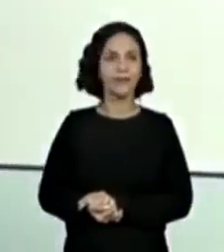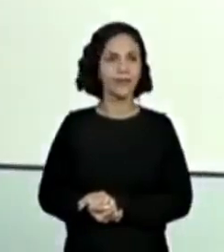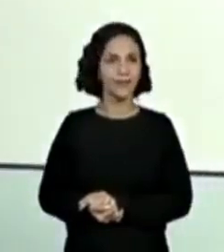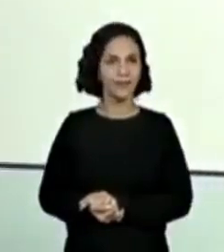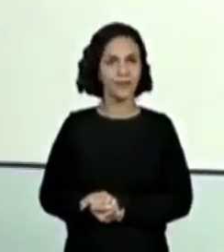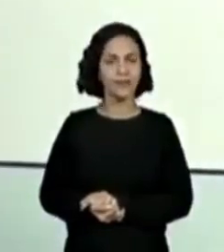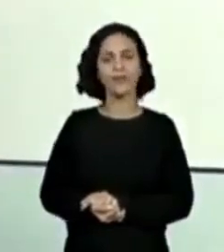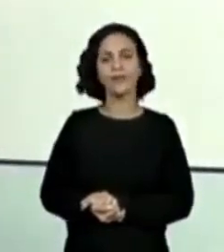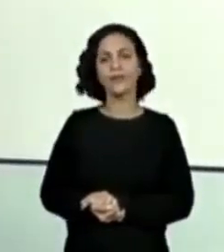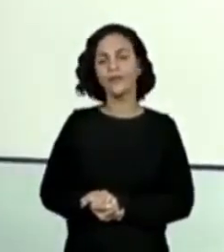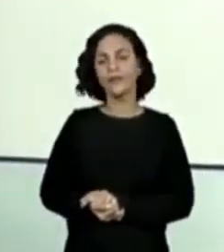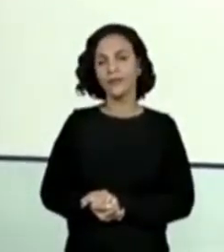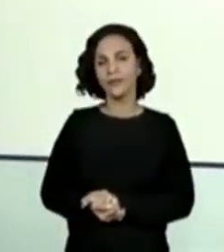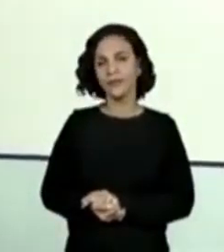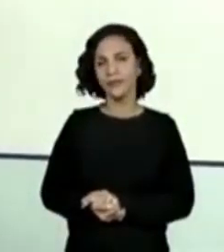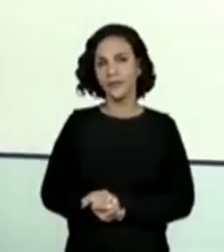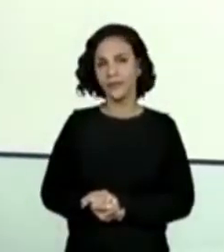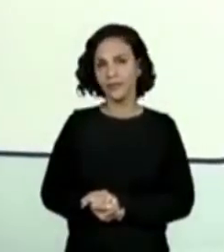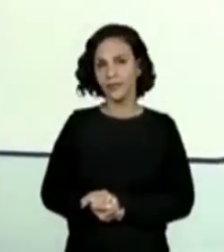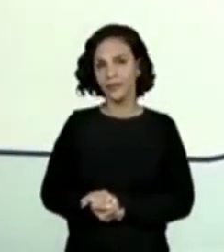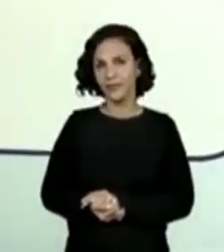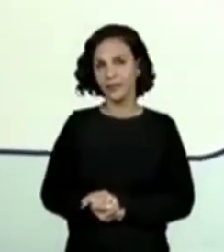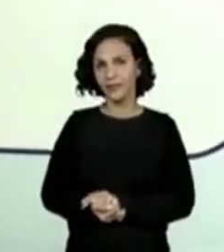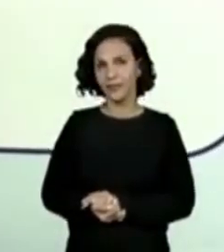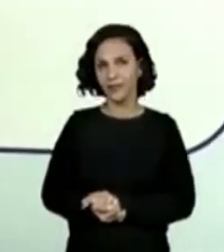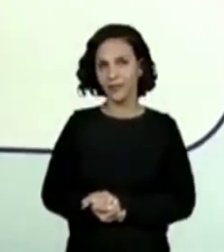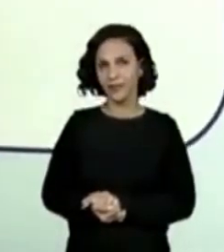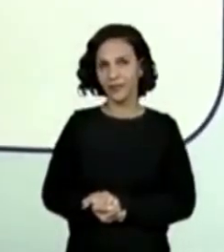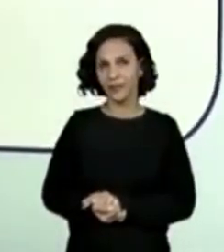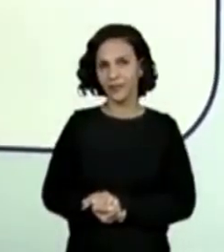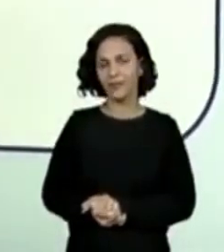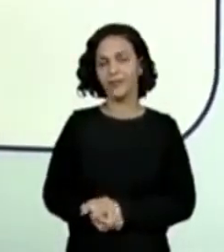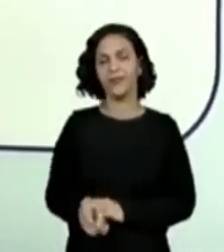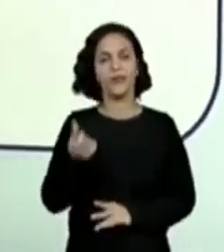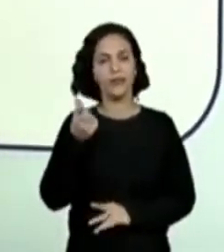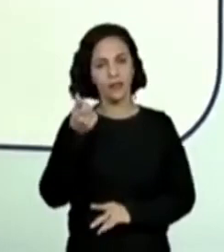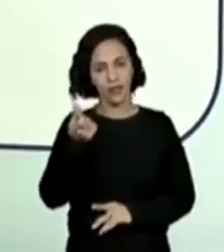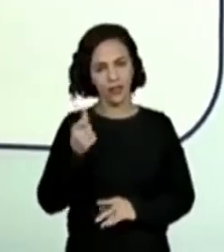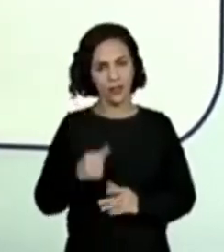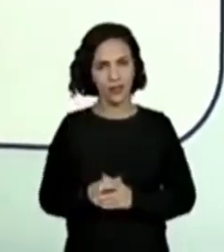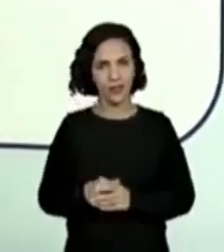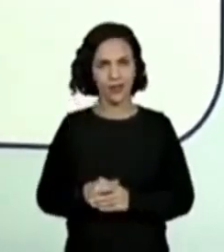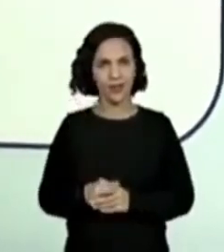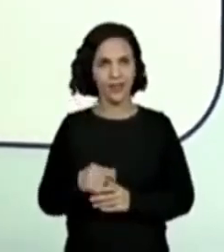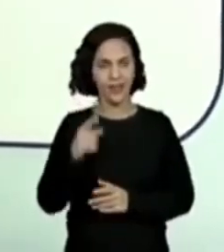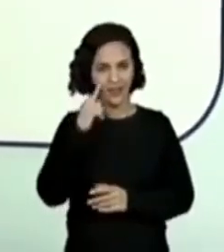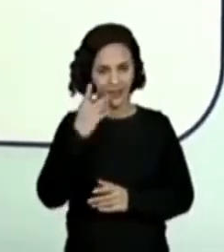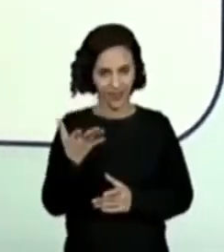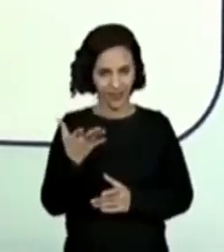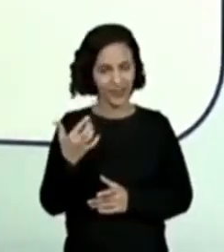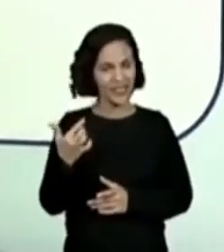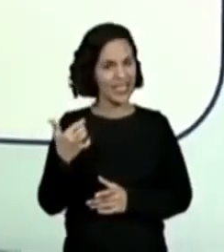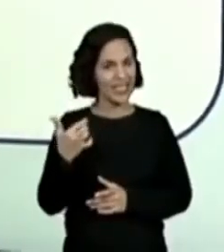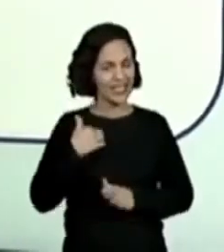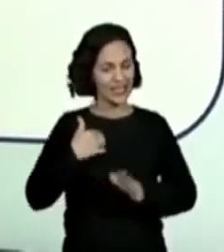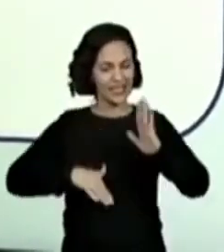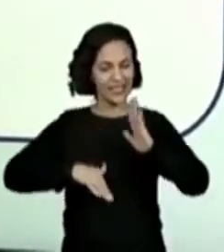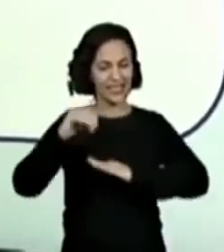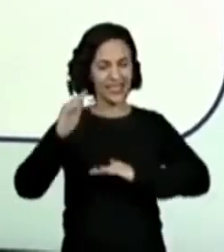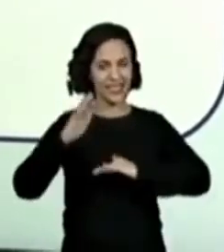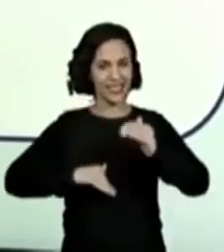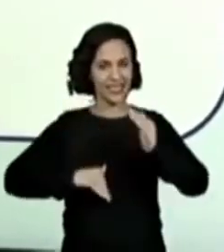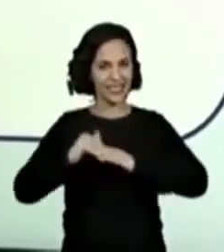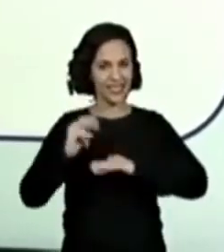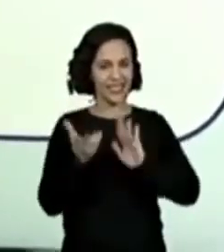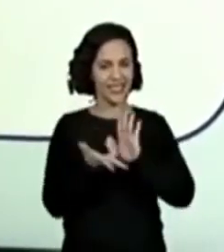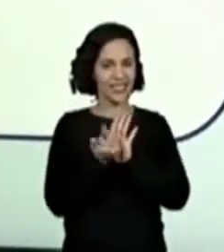Um, dois, três, quatro, cinco, seis. E aí vocês viram que a professora Juliana tem pouquíssimas habilidades